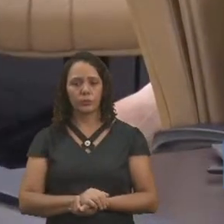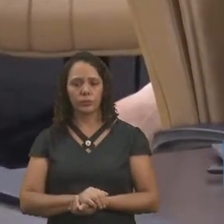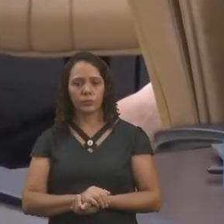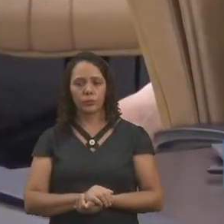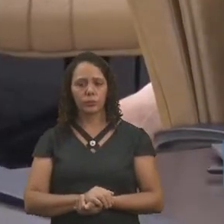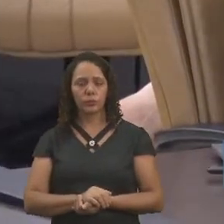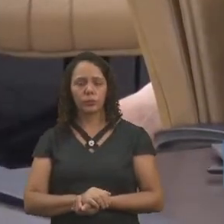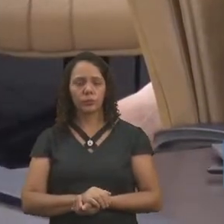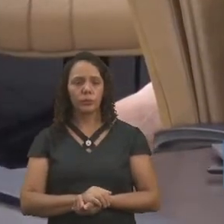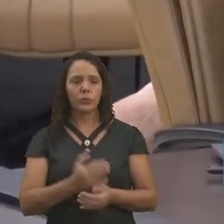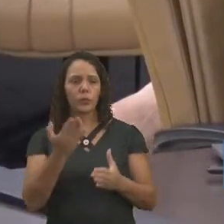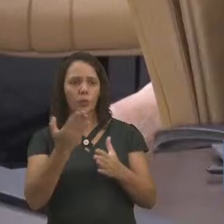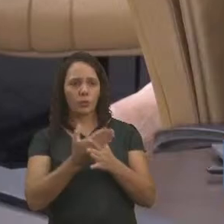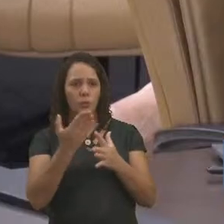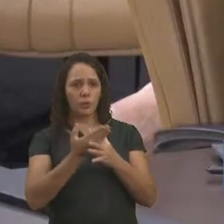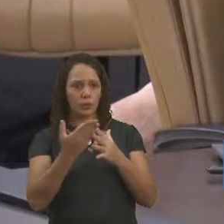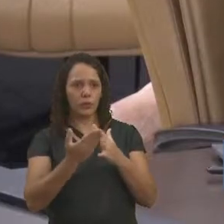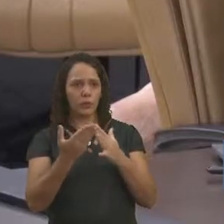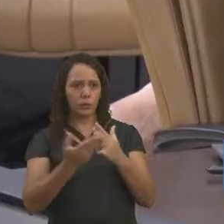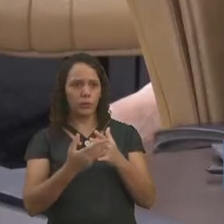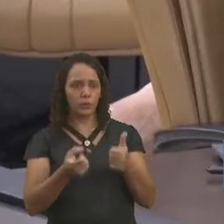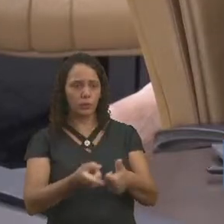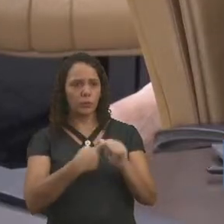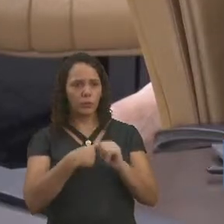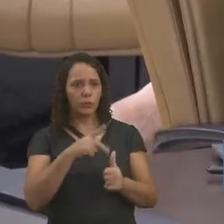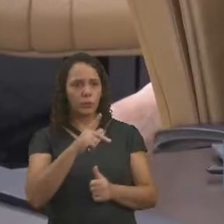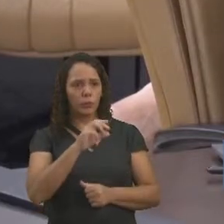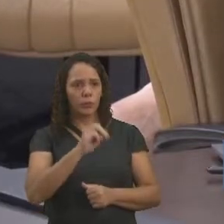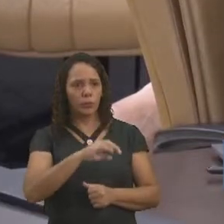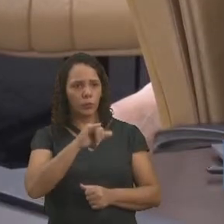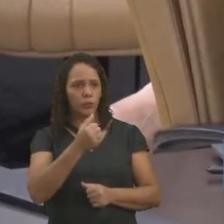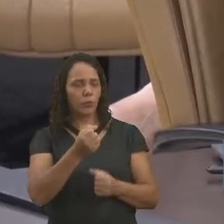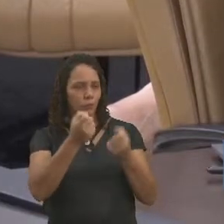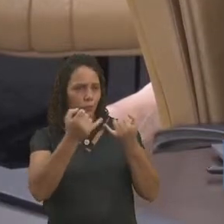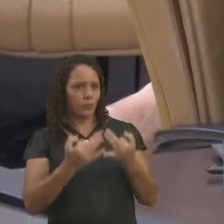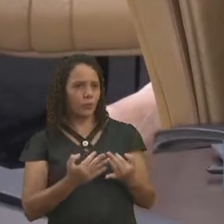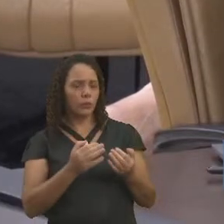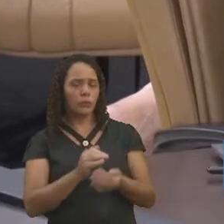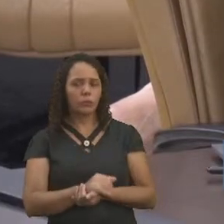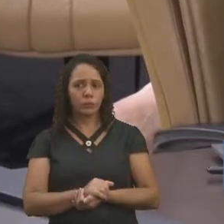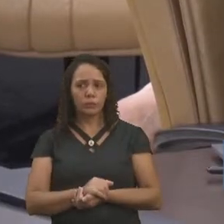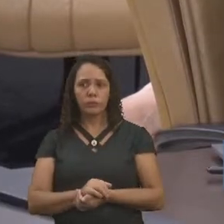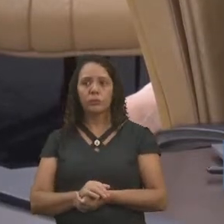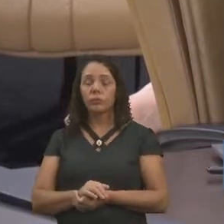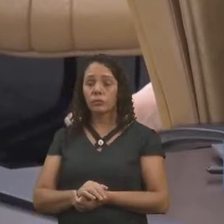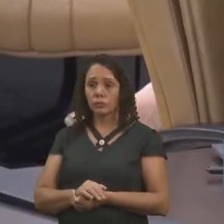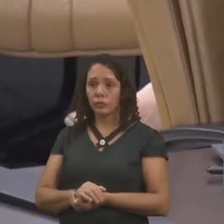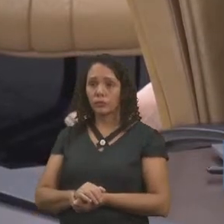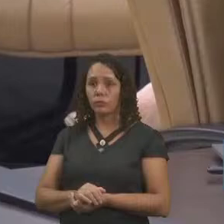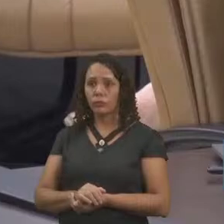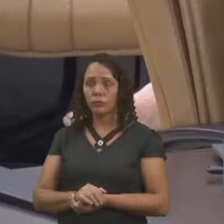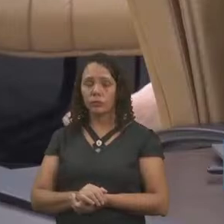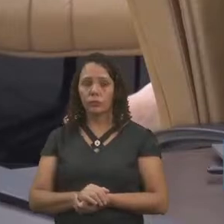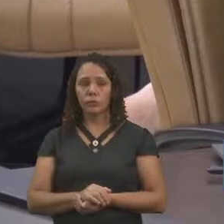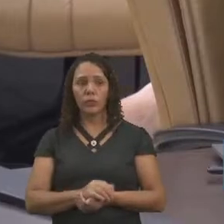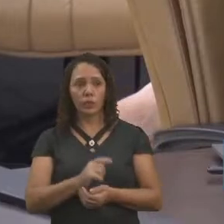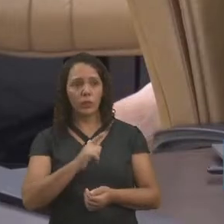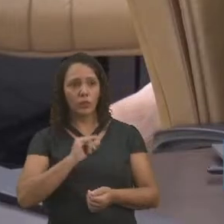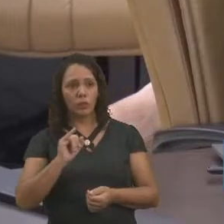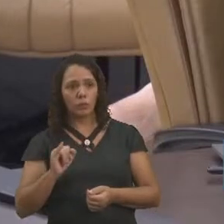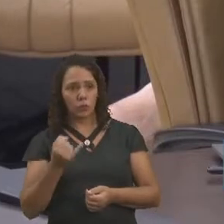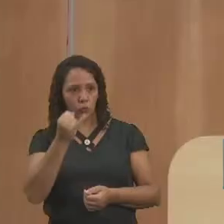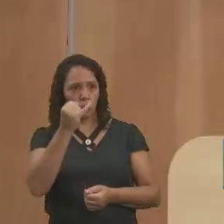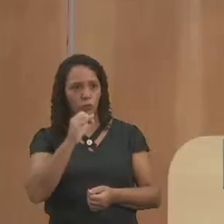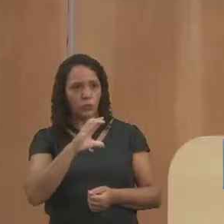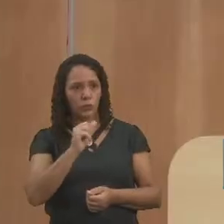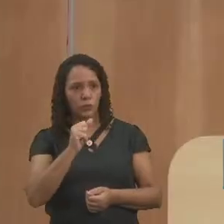O reparcelamento de dívidas do IPMJ, da contribuição patronal, pode explicar isso? Também, sem dúvida. Teve alguns juros do CAF? Oi?